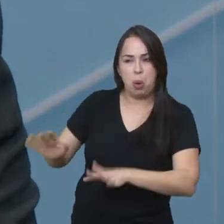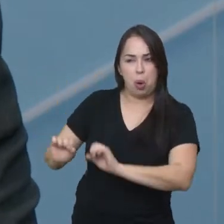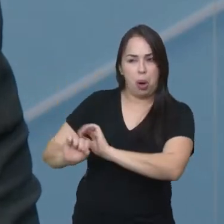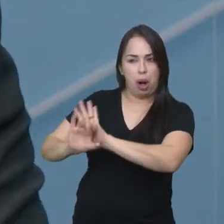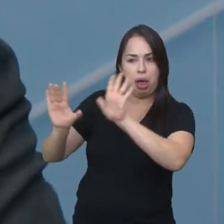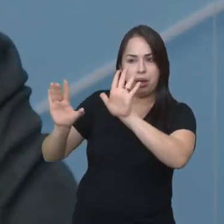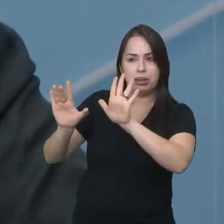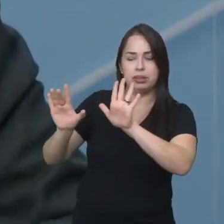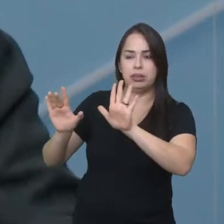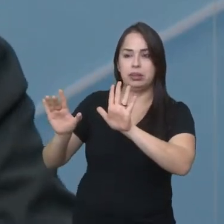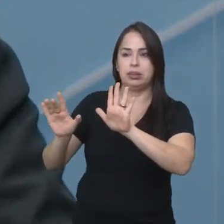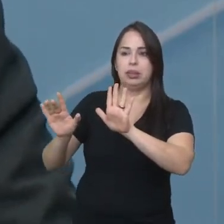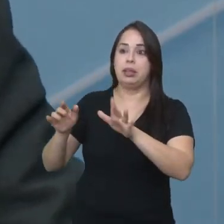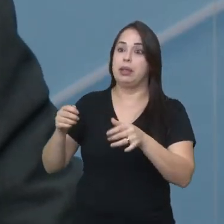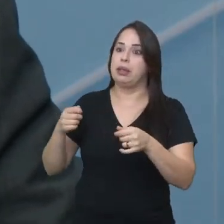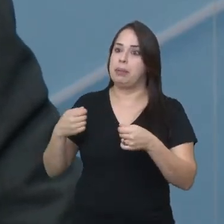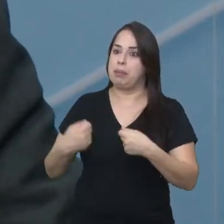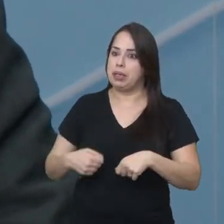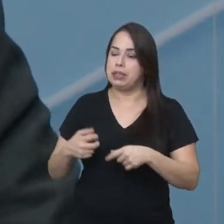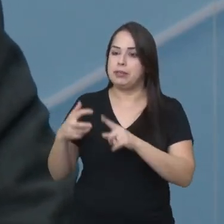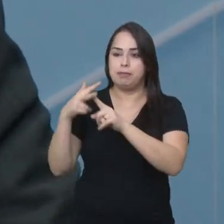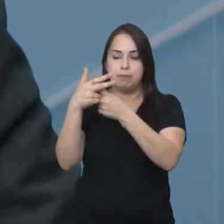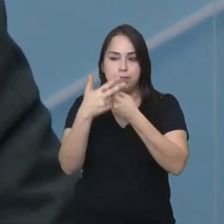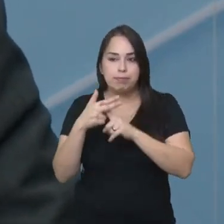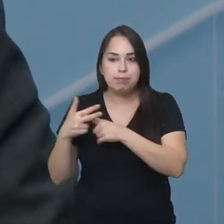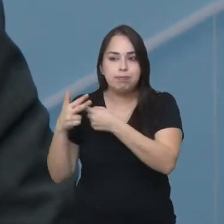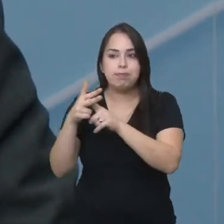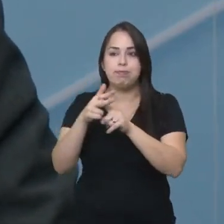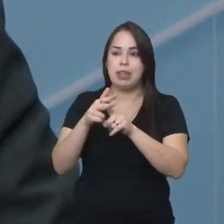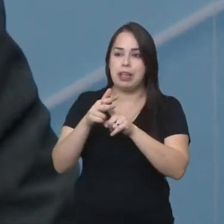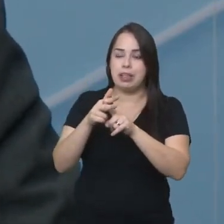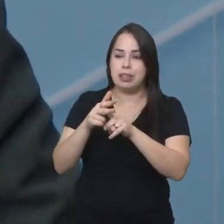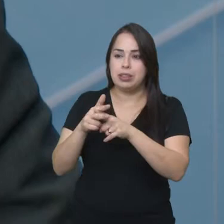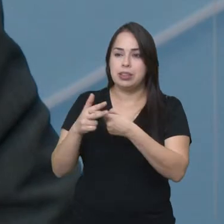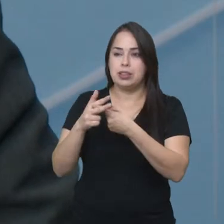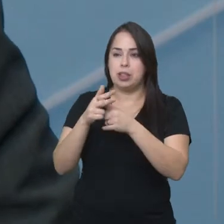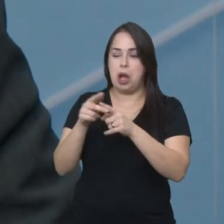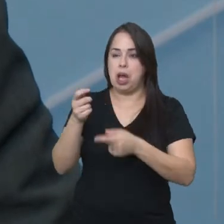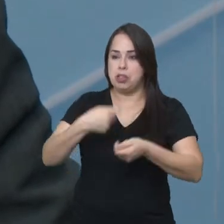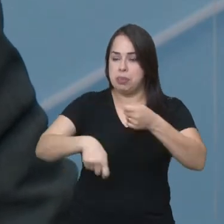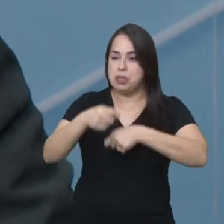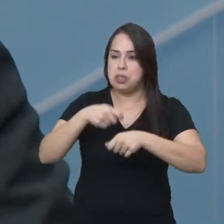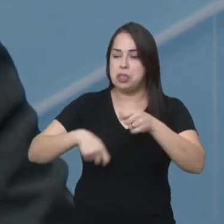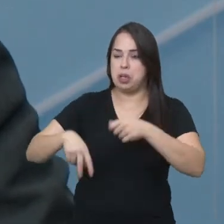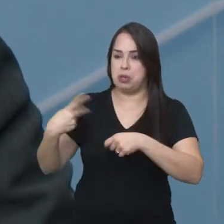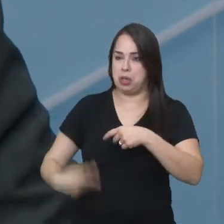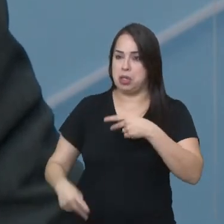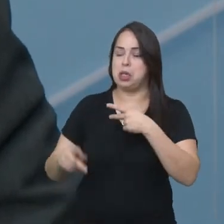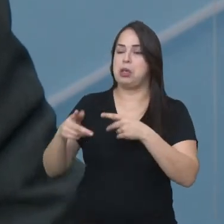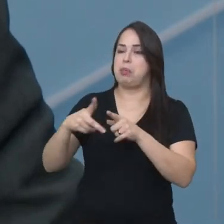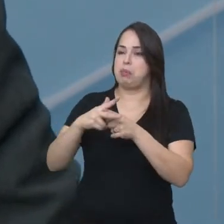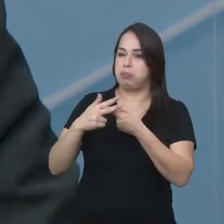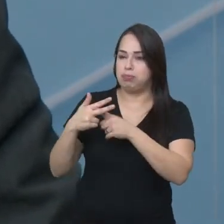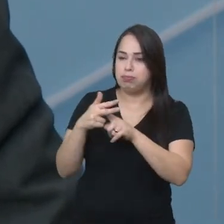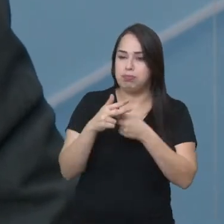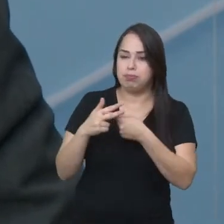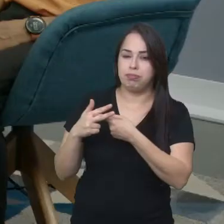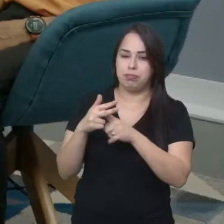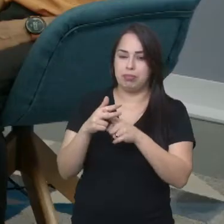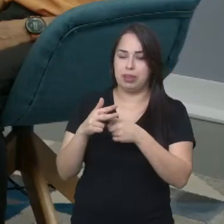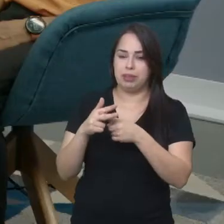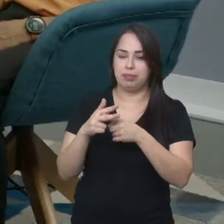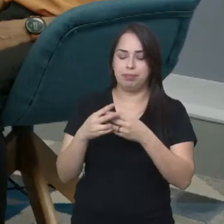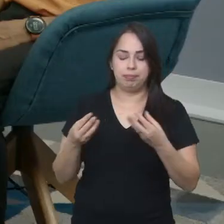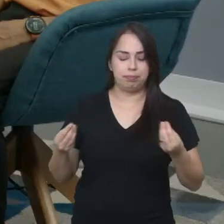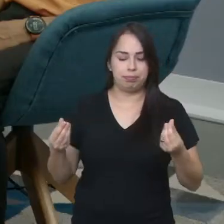né? Há alguns ajustes que levam com que a administração faça com que as crianças